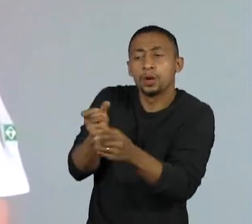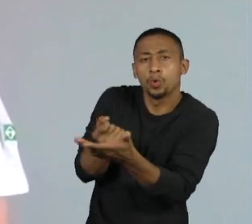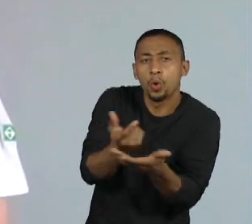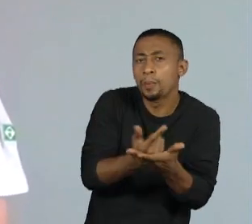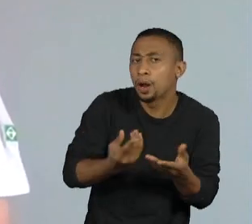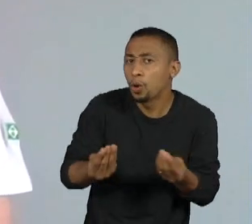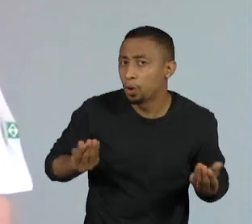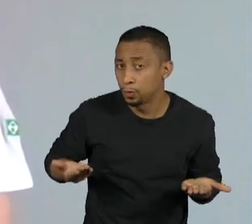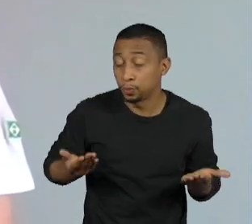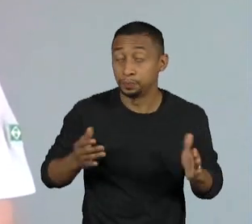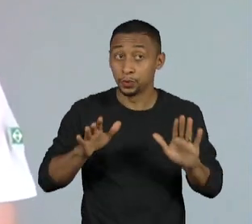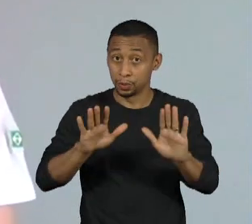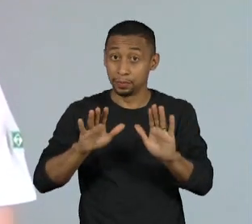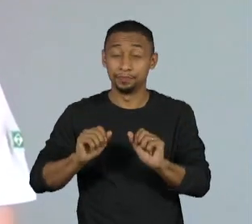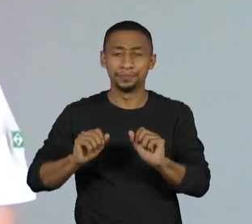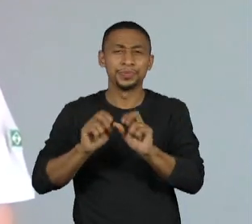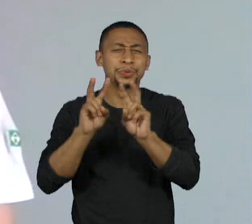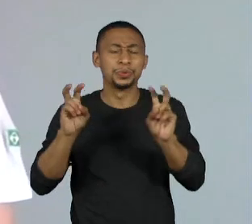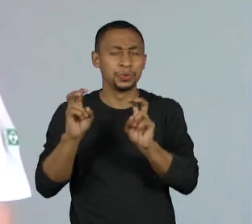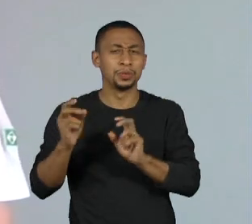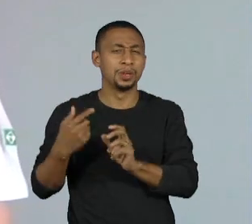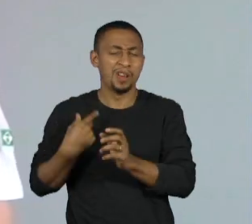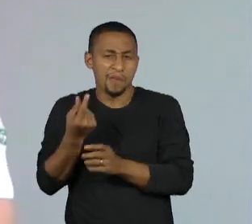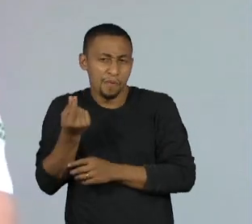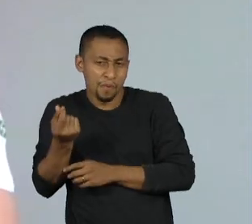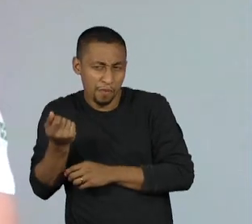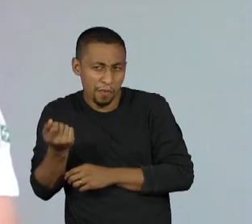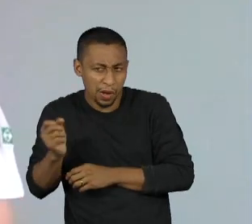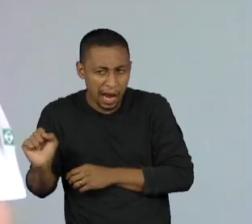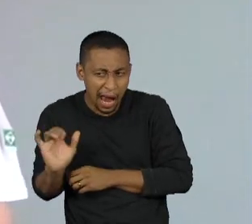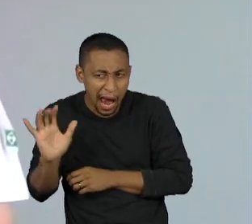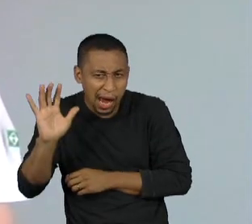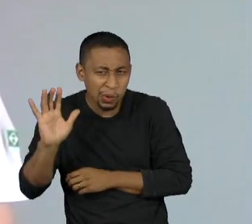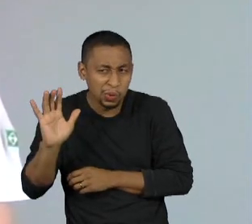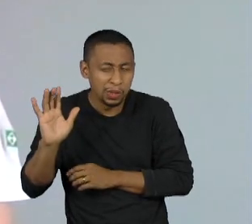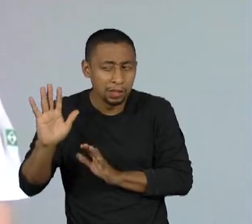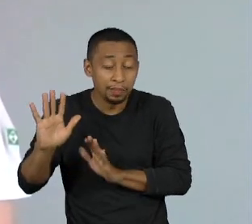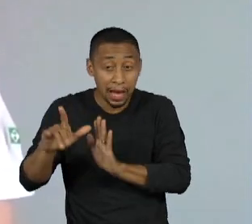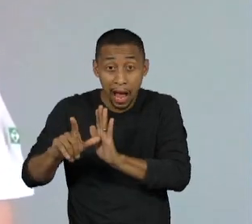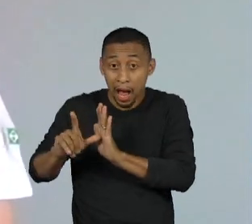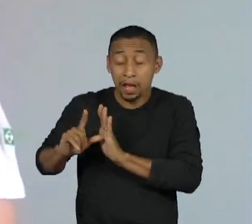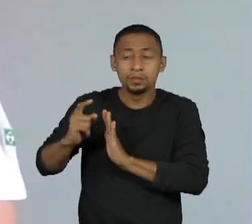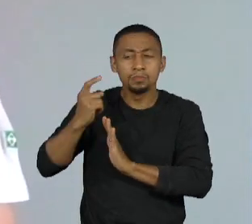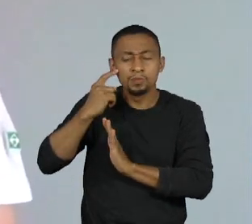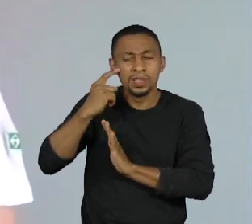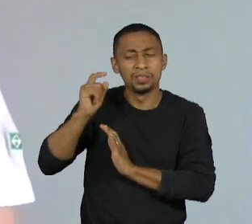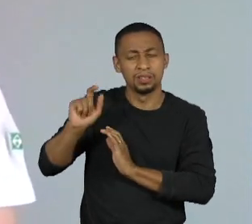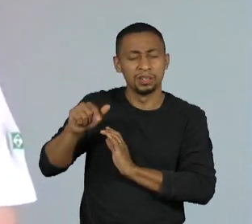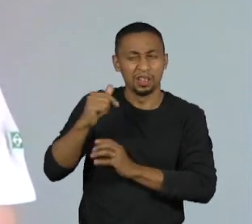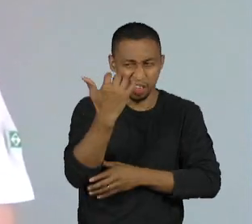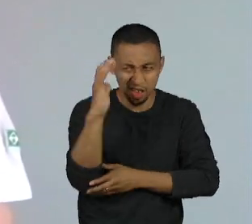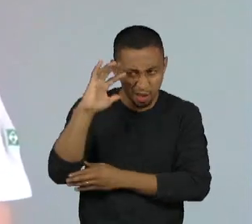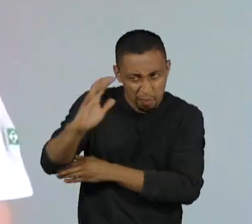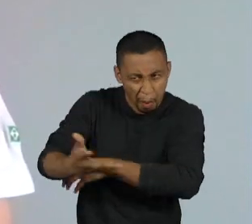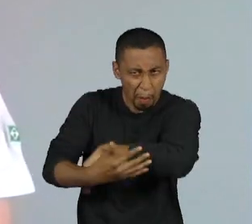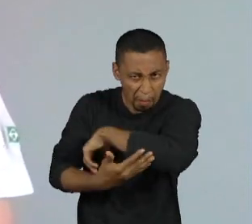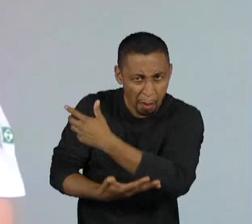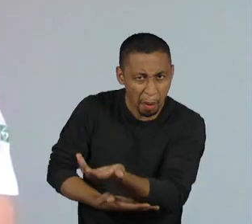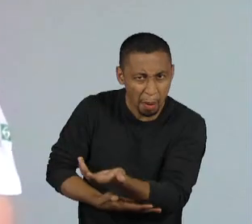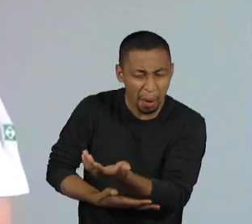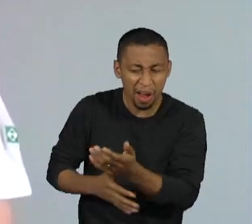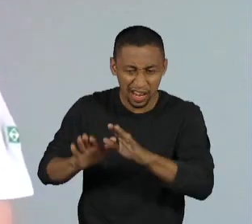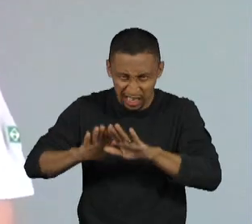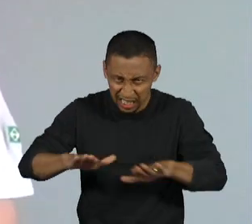se perguntar, será que esse produto que eu estou comendo, ele tem algum tipo de trabalho degradante? Ele tem trabalho infantil envolvido?